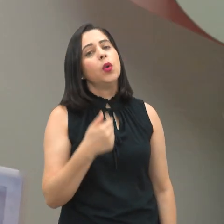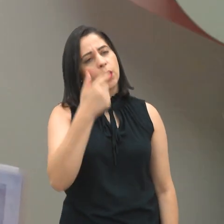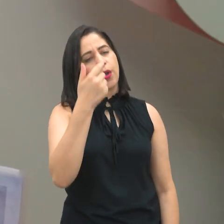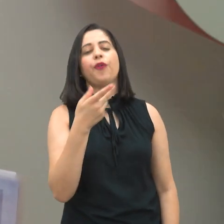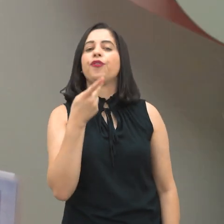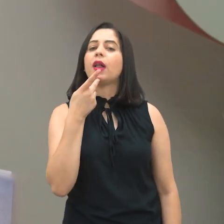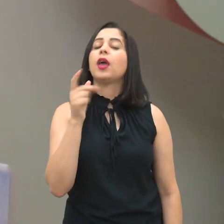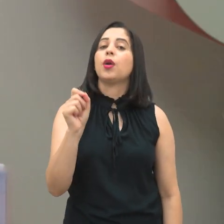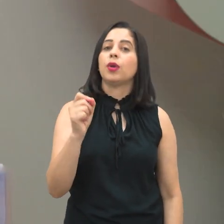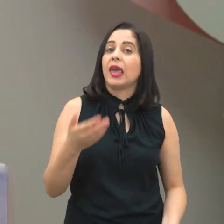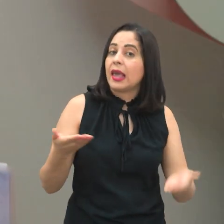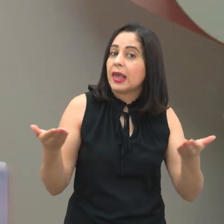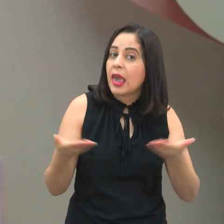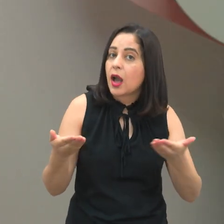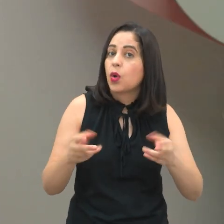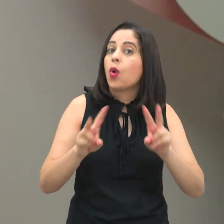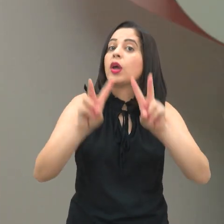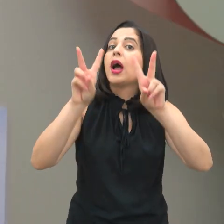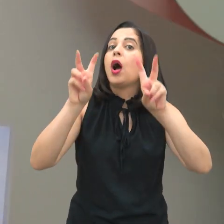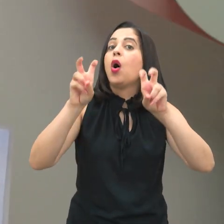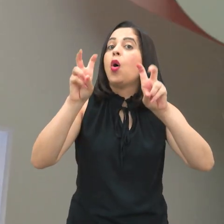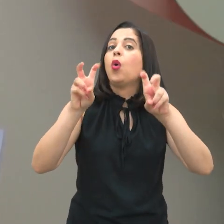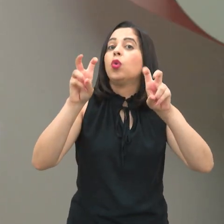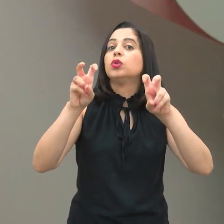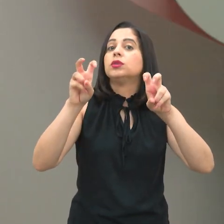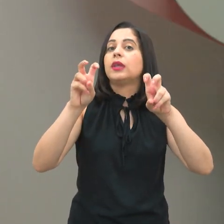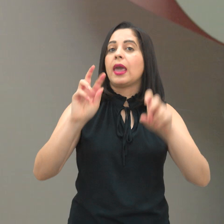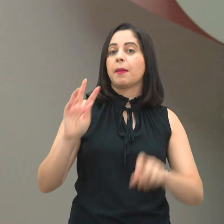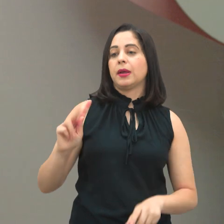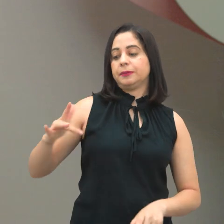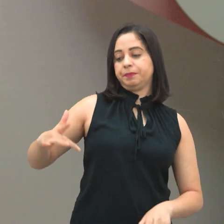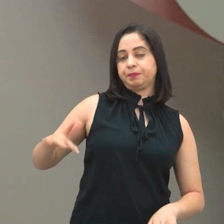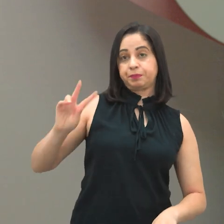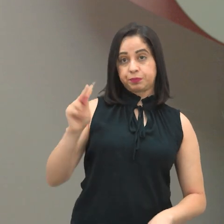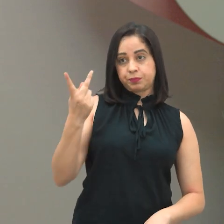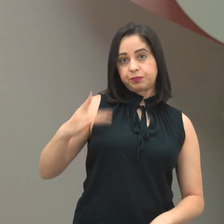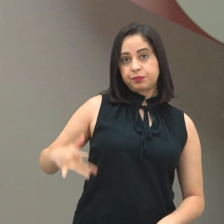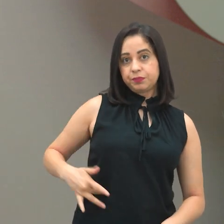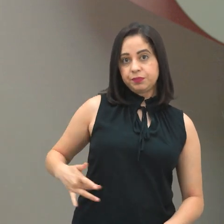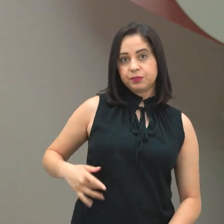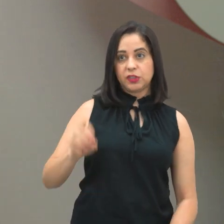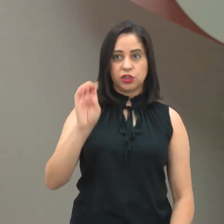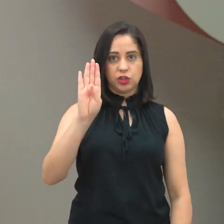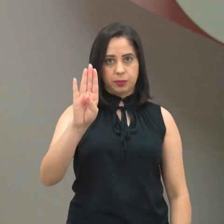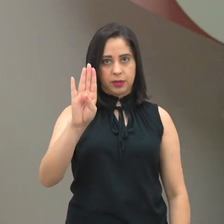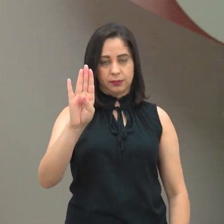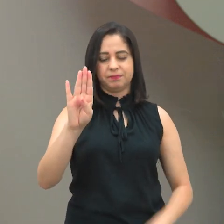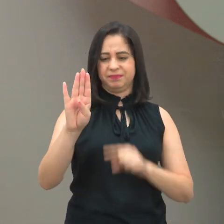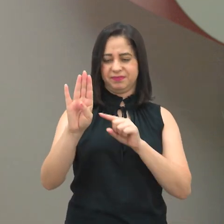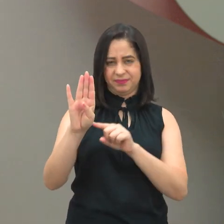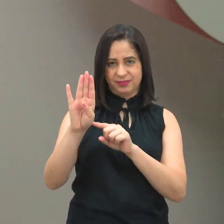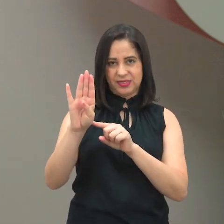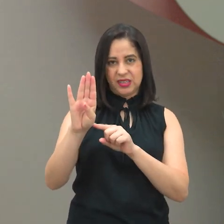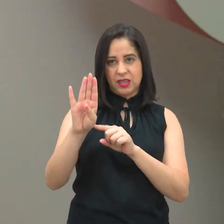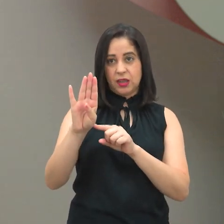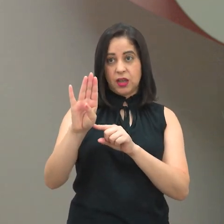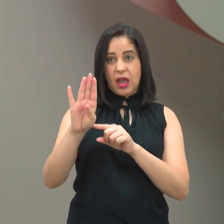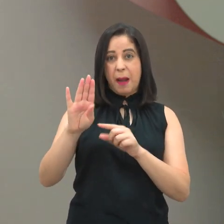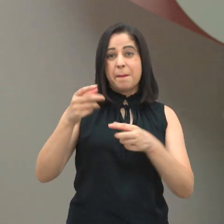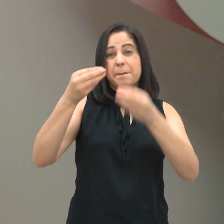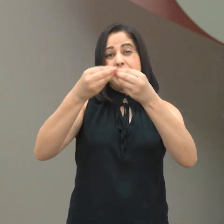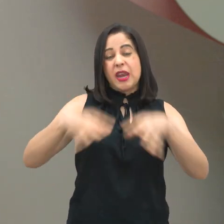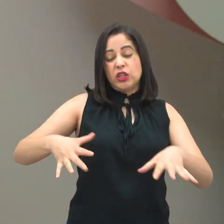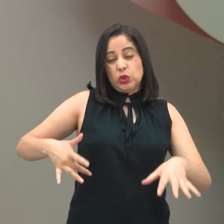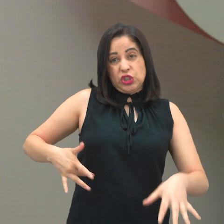eu comentei que nesse bloco a gente vai falar um pouco sobre a hepatite B. Apesar dessa doença causar danos